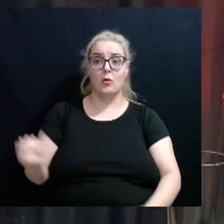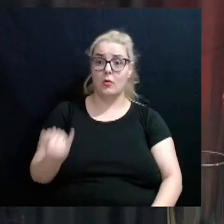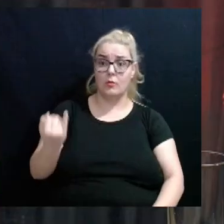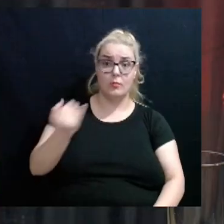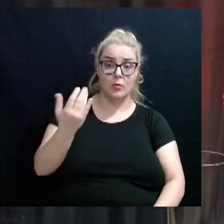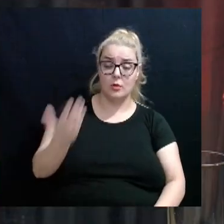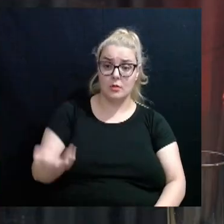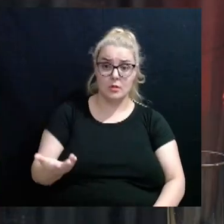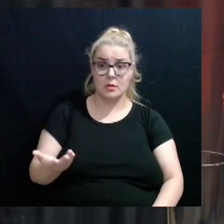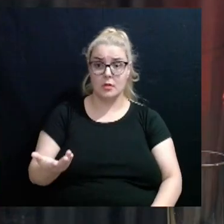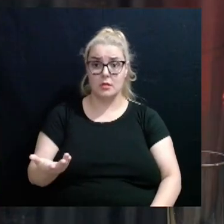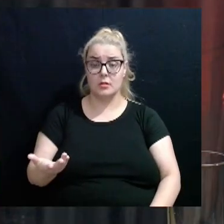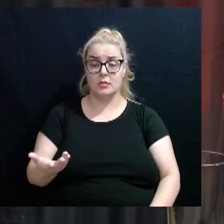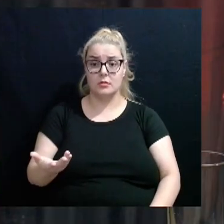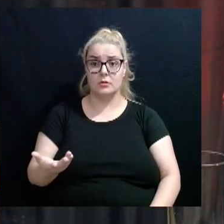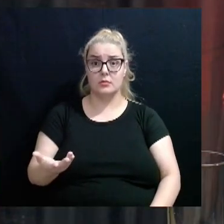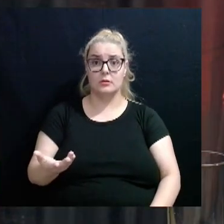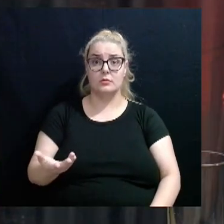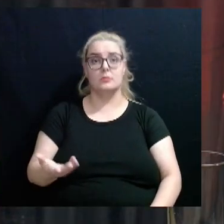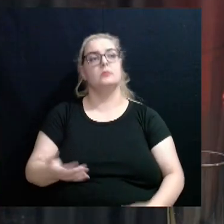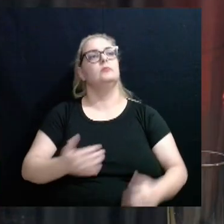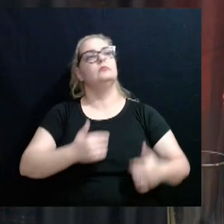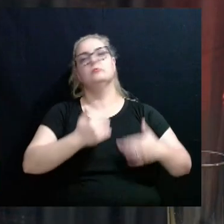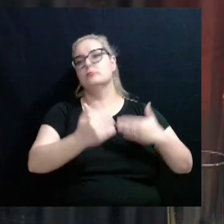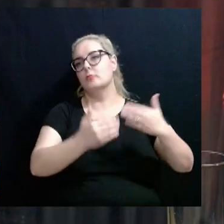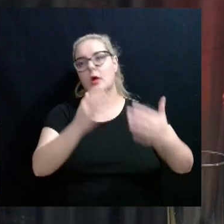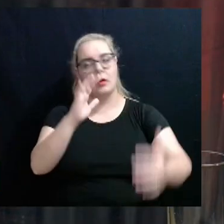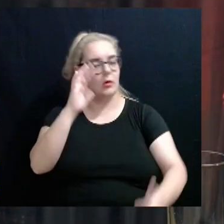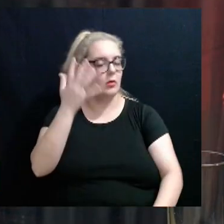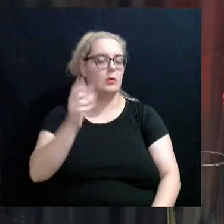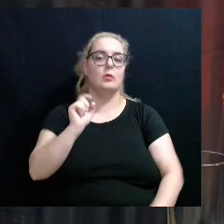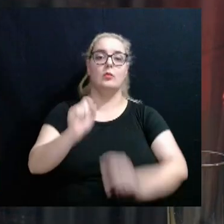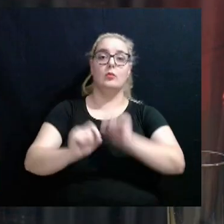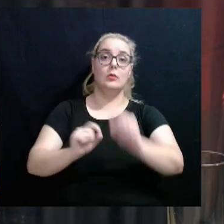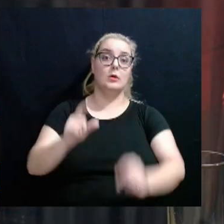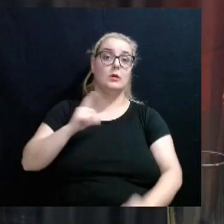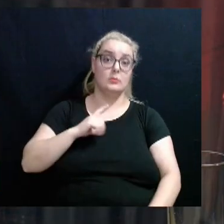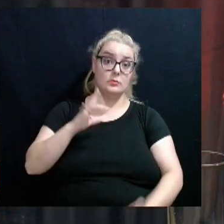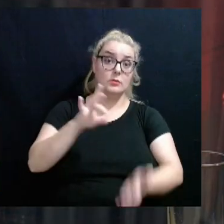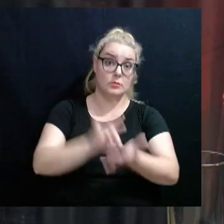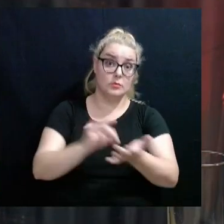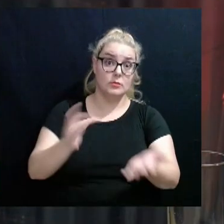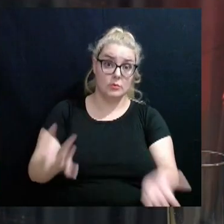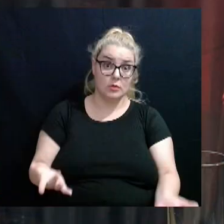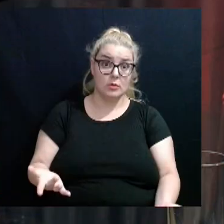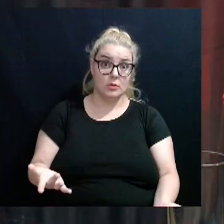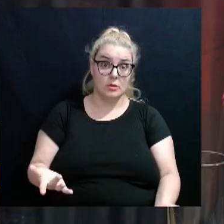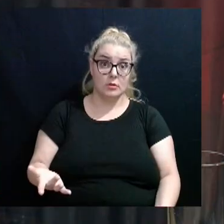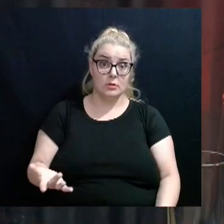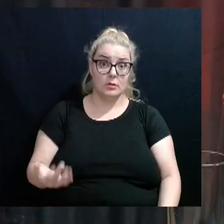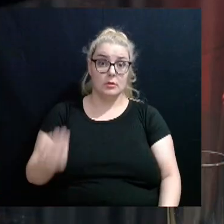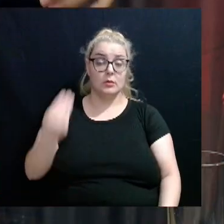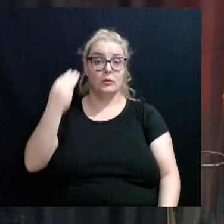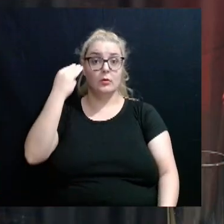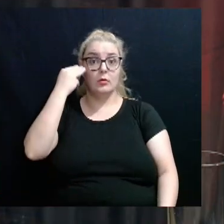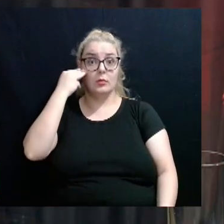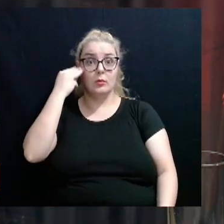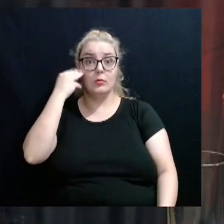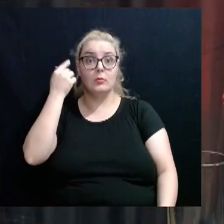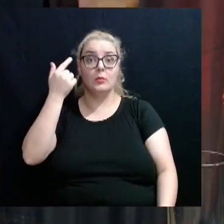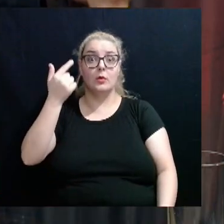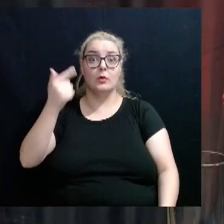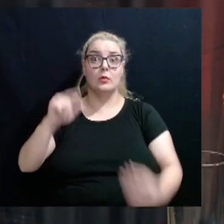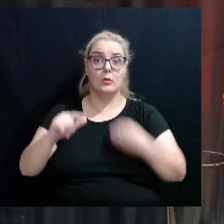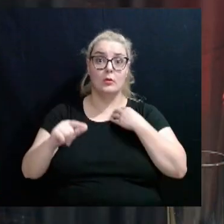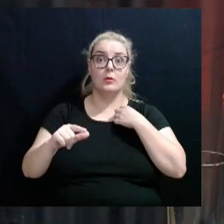No frigir dos ovos, o que nós temos é, de fato, uma memória que continua sendo